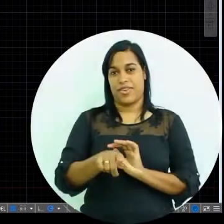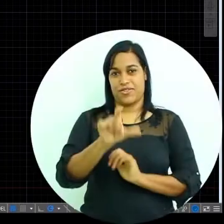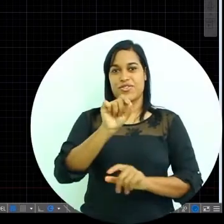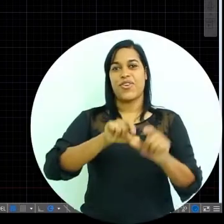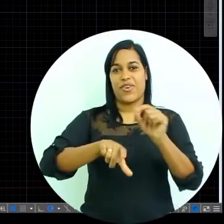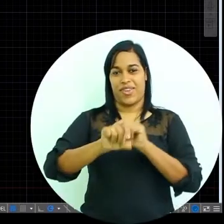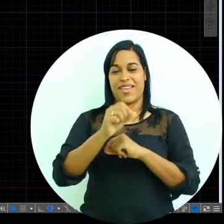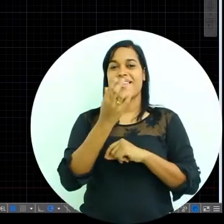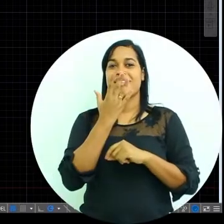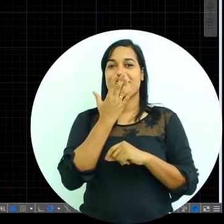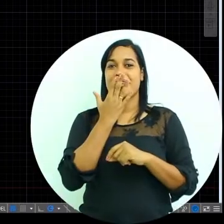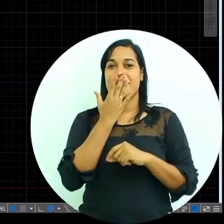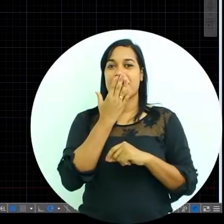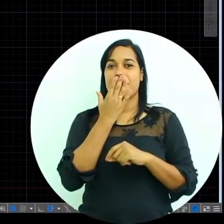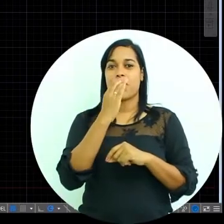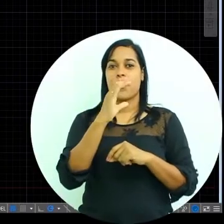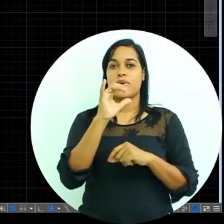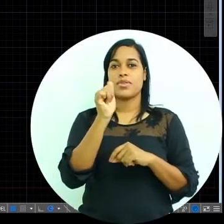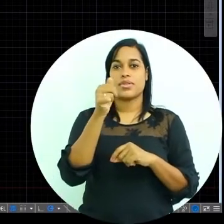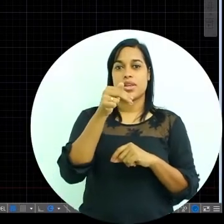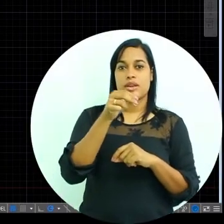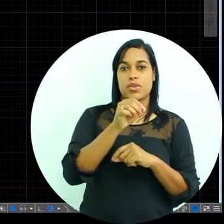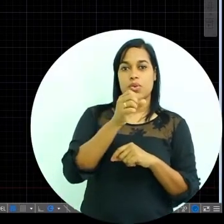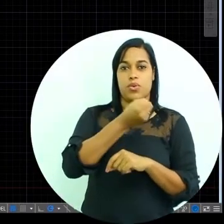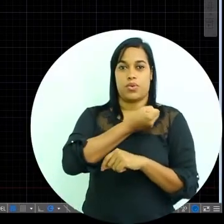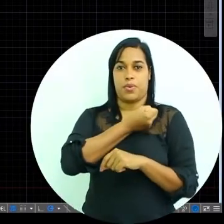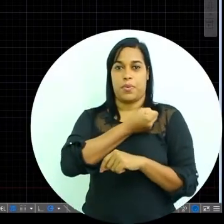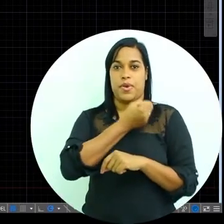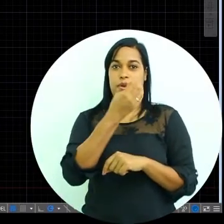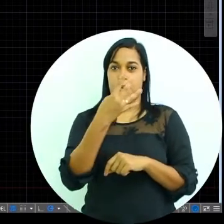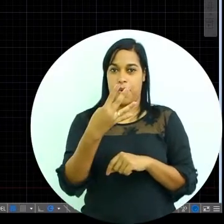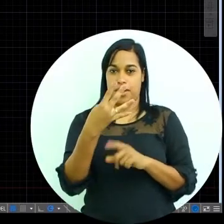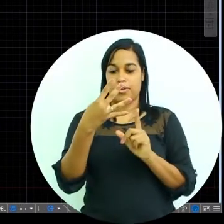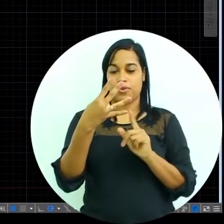Escolher a cor cian, número 4. O segundo layer,